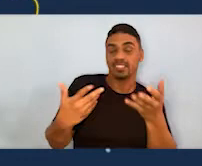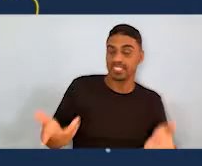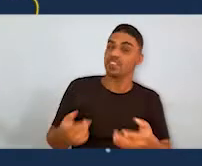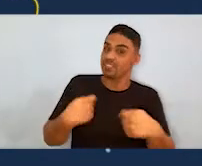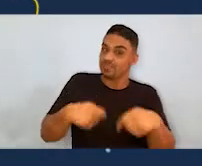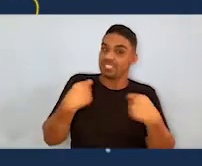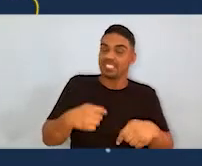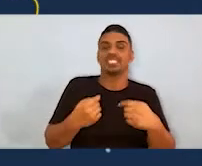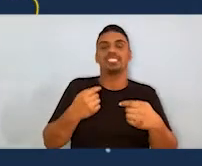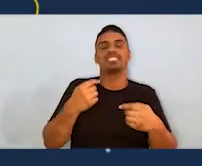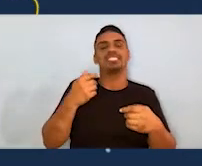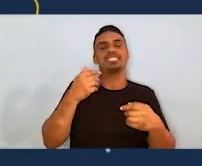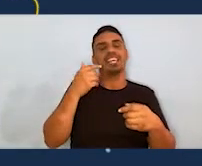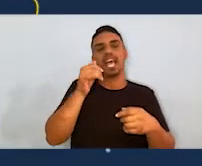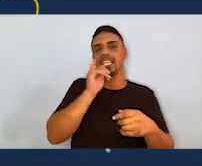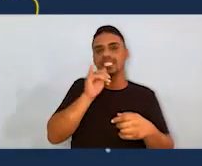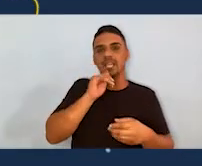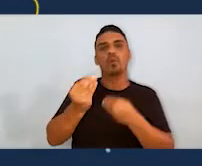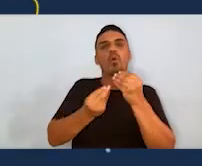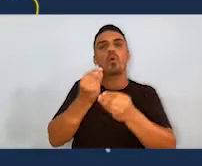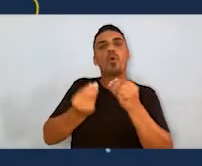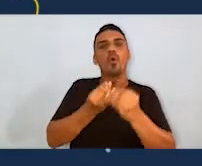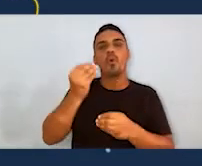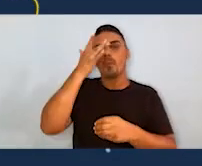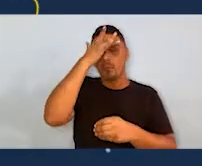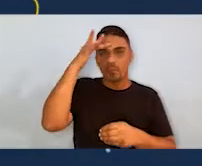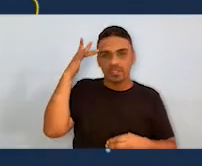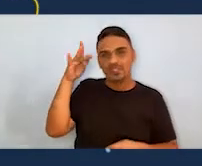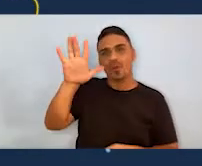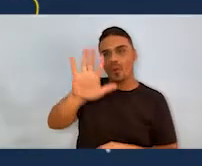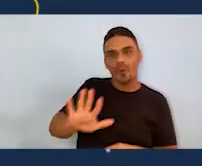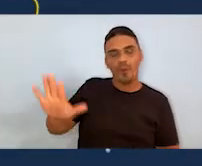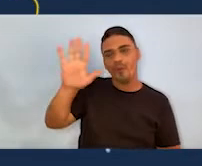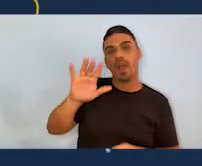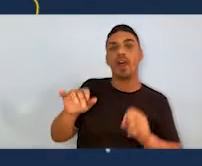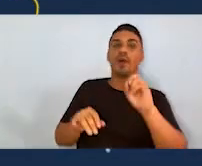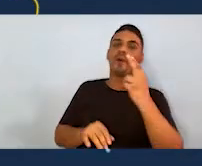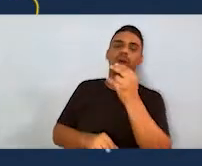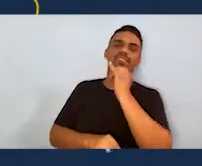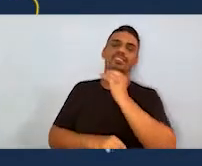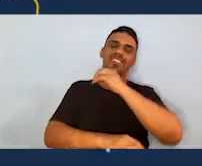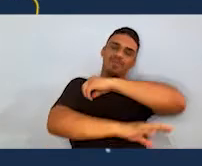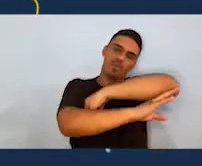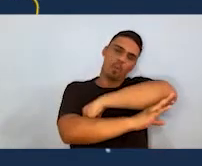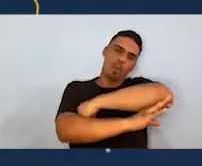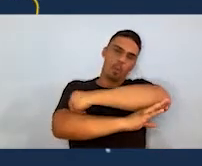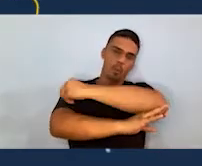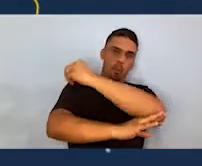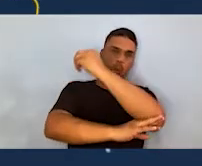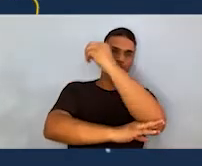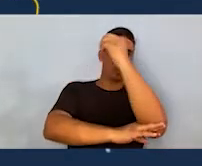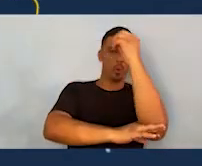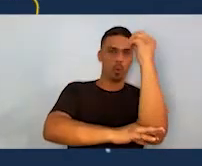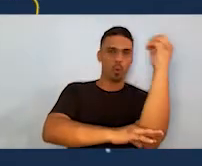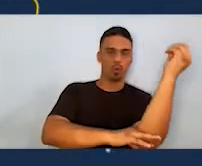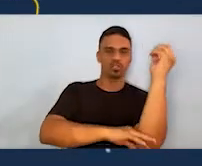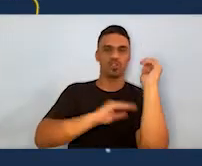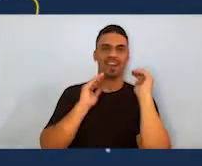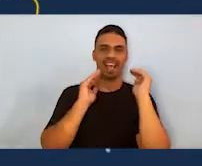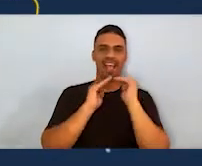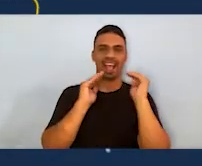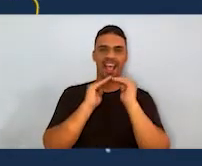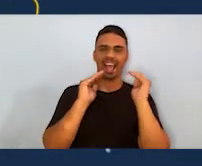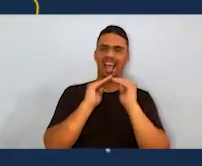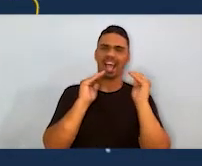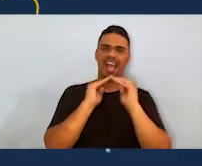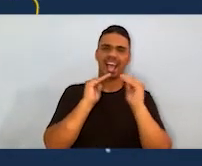danou-se. Aí você vai ter que saber anatomia. Você quer desenhar um cenário de pôr do sol com uma casa na praia, você vai ter